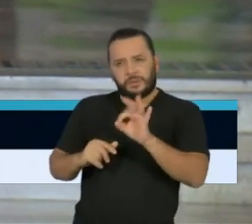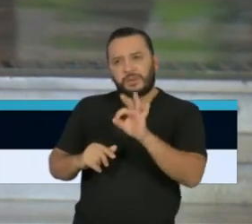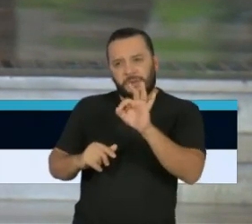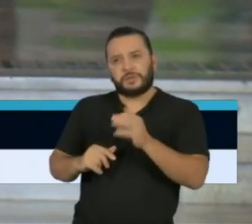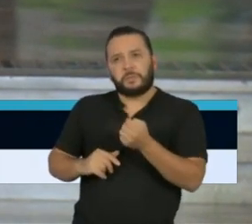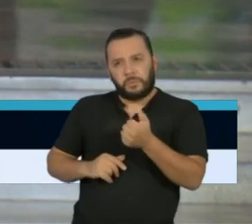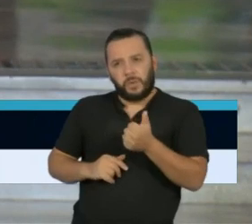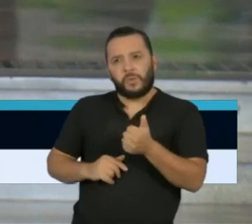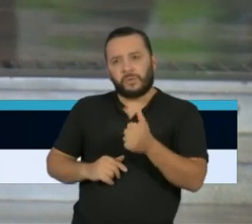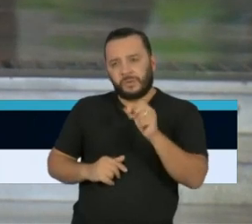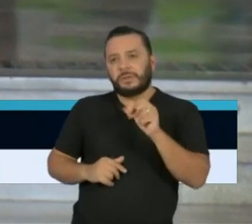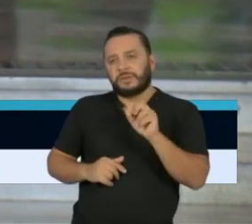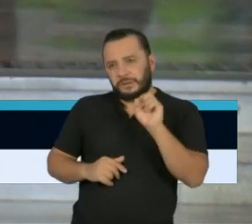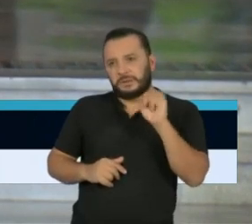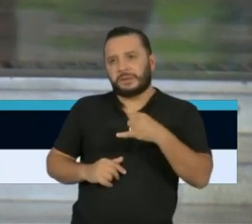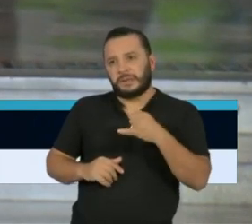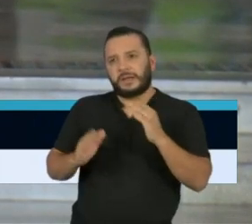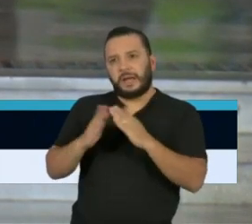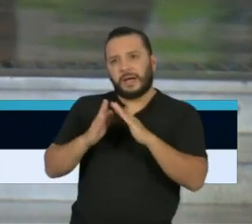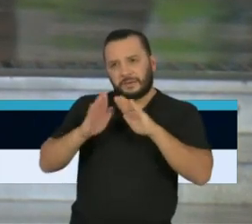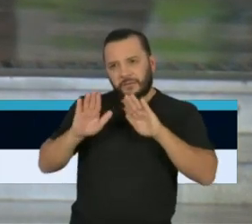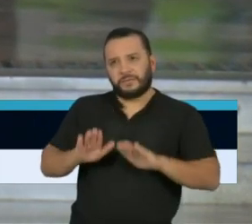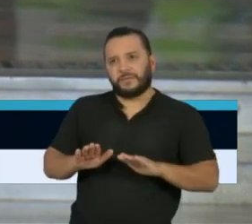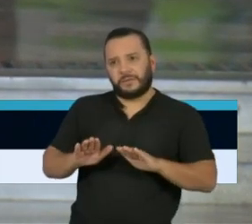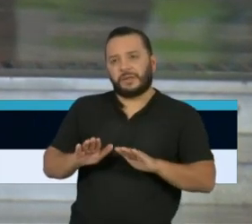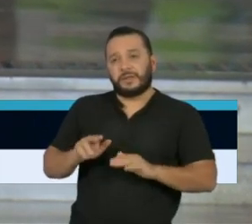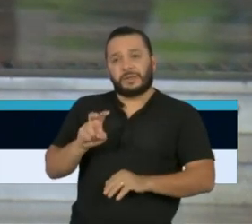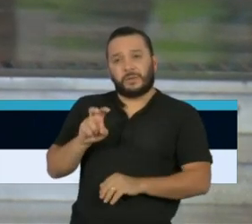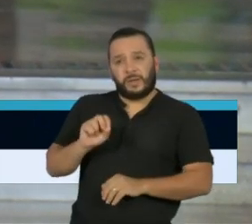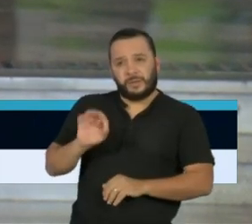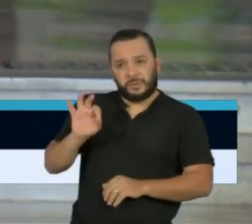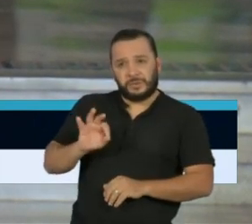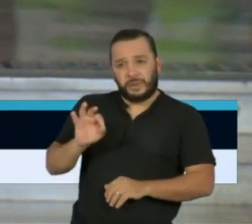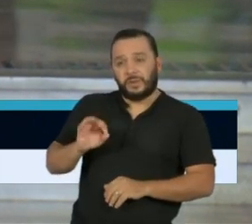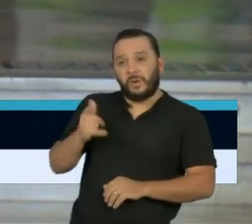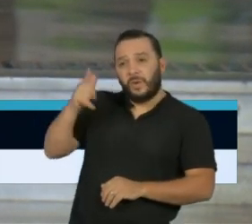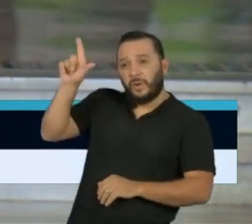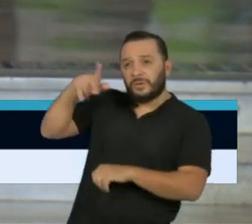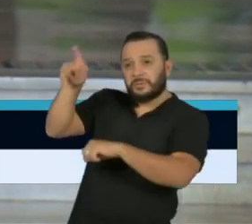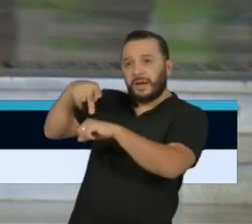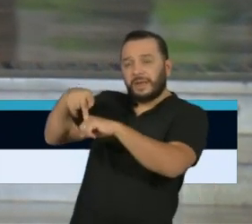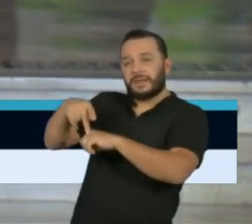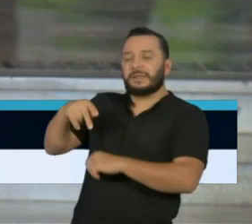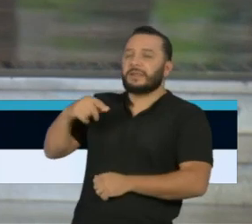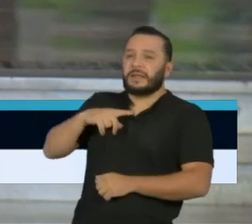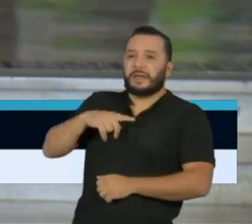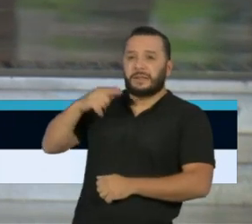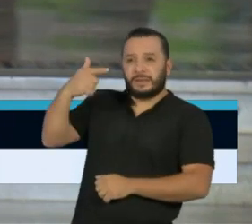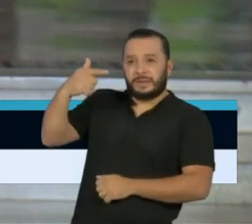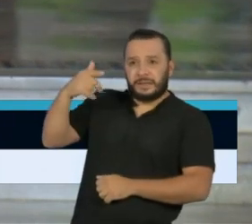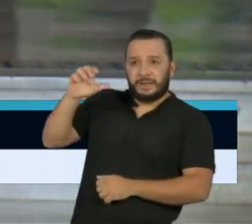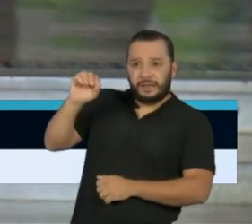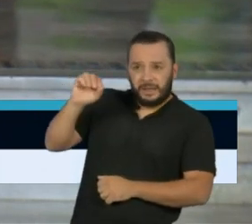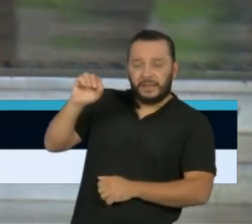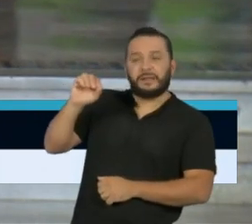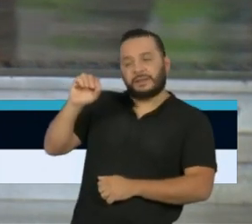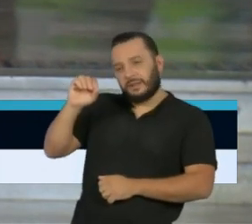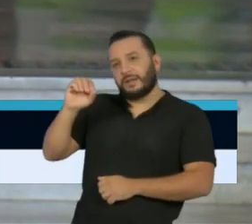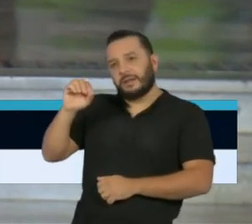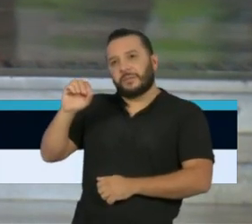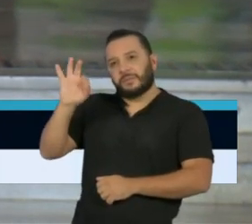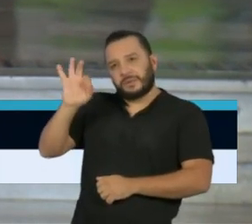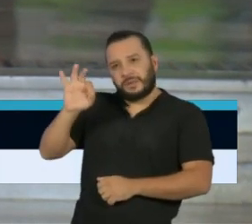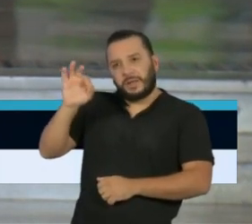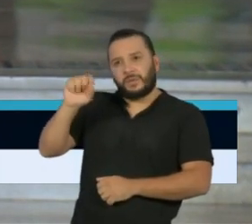abaixo da média dos países que aplicaram quarentena, todos chegam entre 70% e 80% em algum momento, a gente nunca passou de